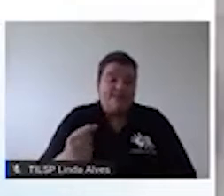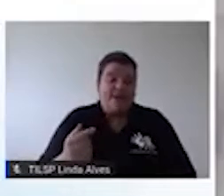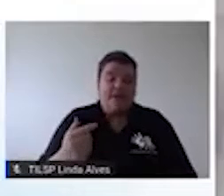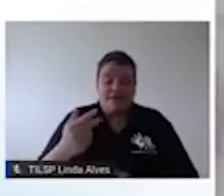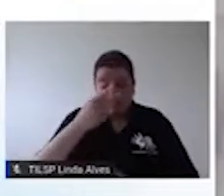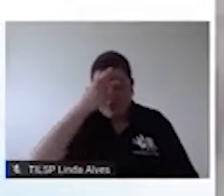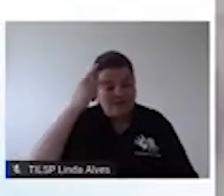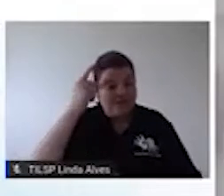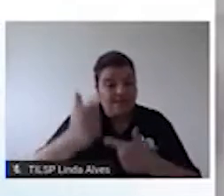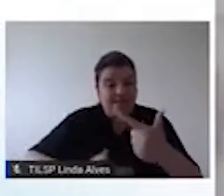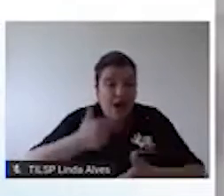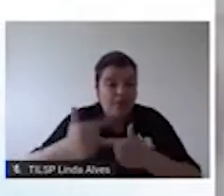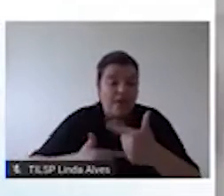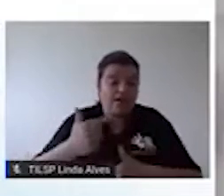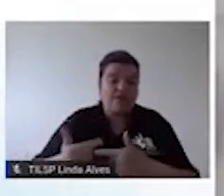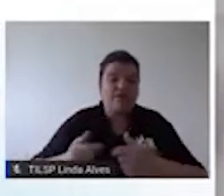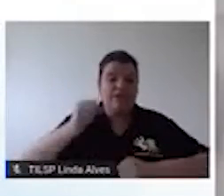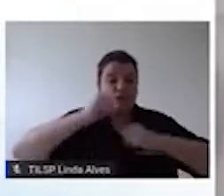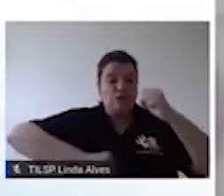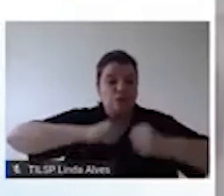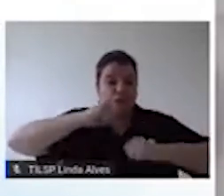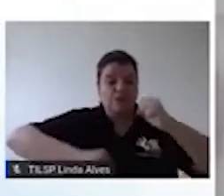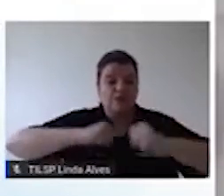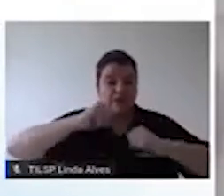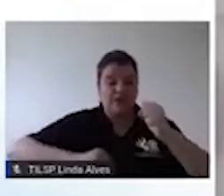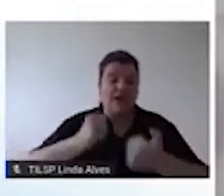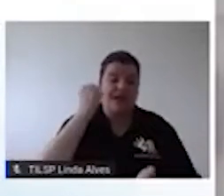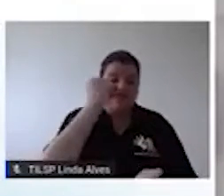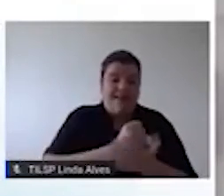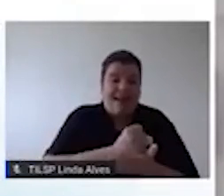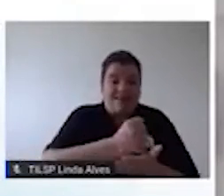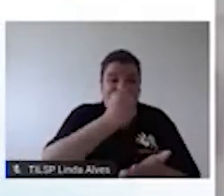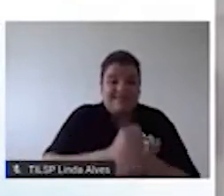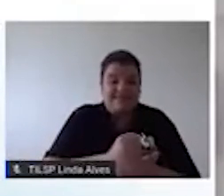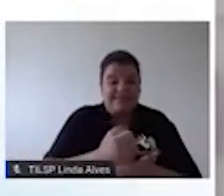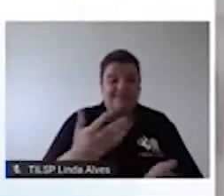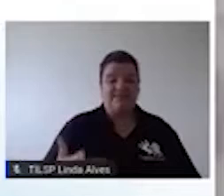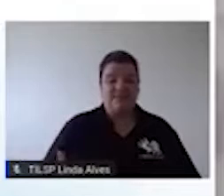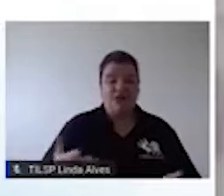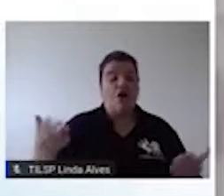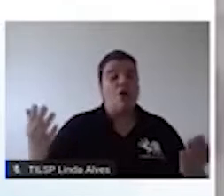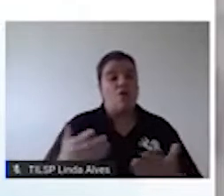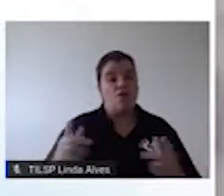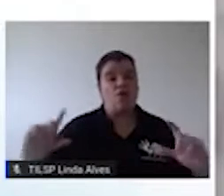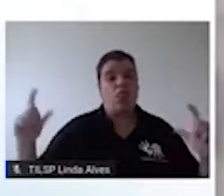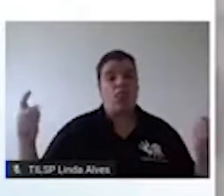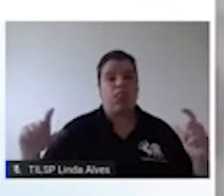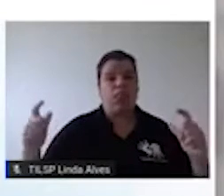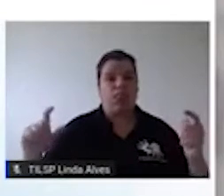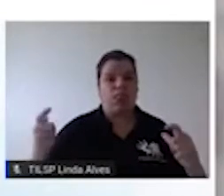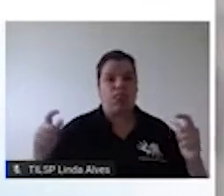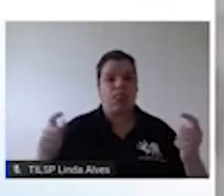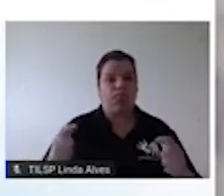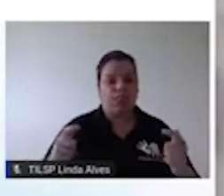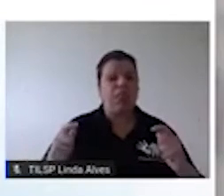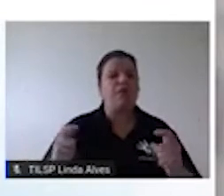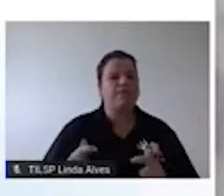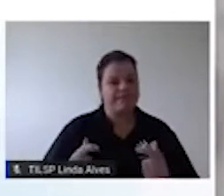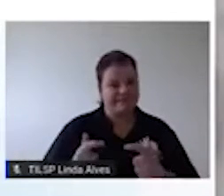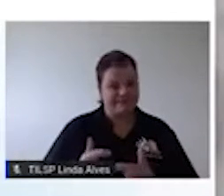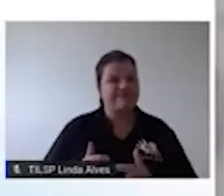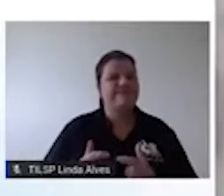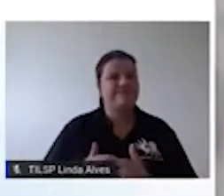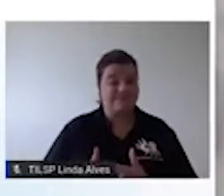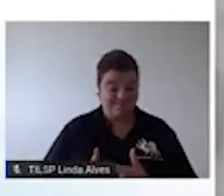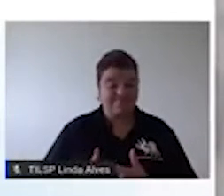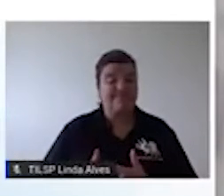trabalhador industrial com a carteira assinada, hoje cada vez mais minoritários no quadro da força de trabalho